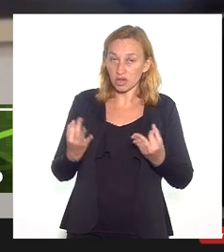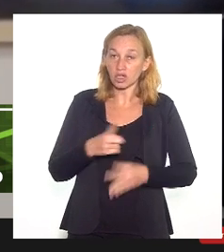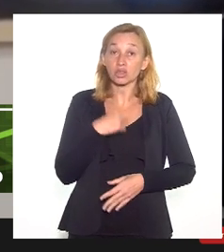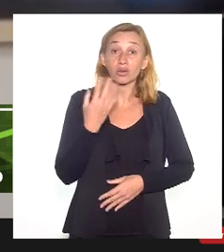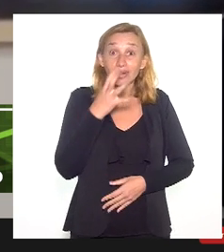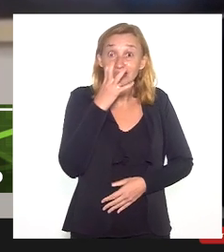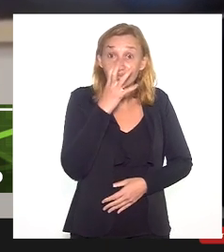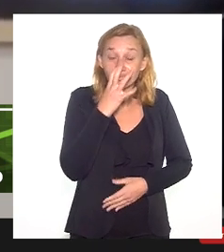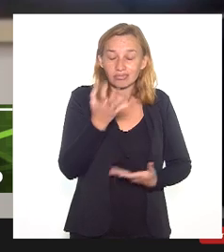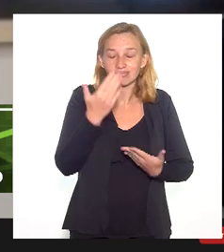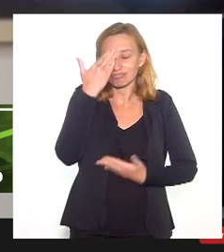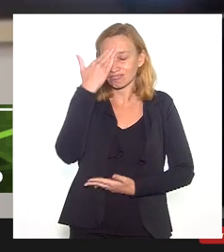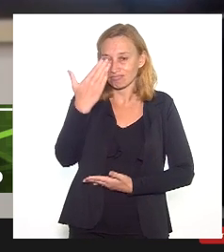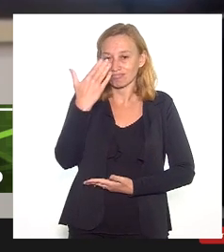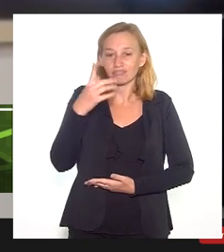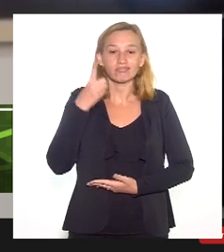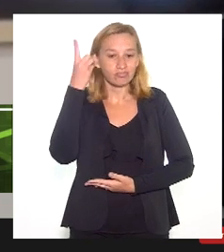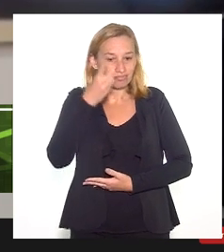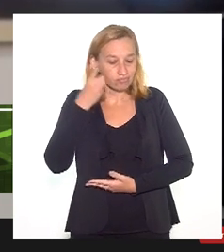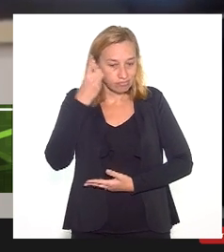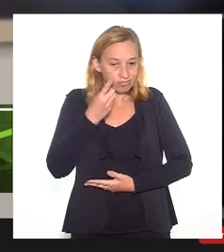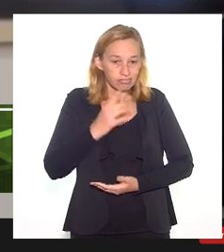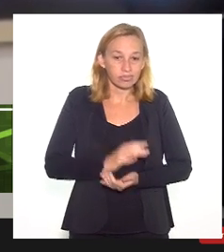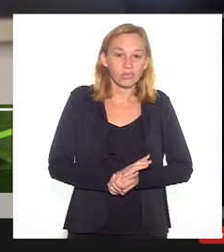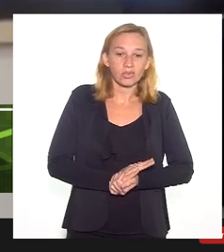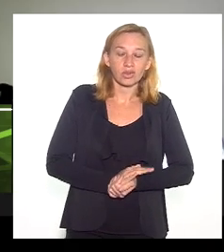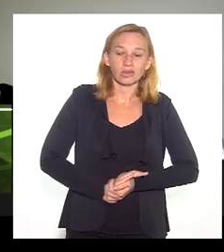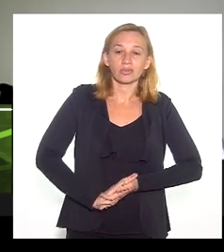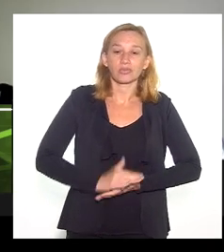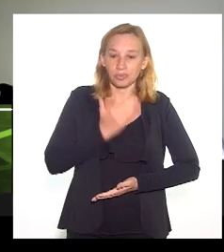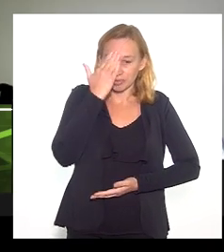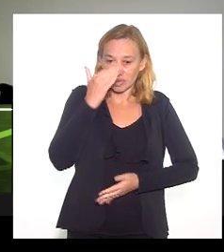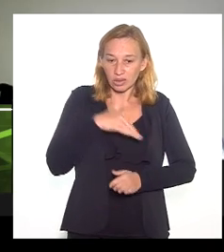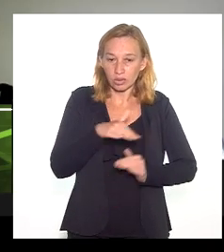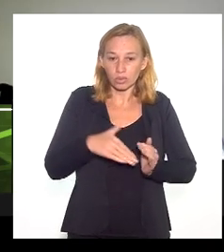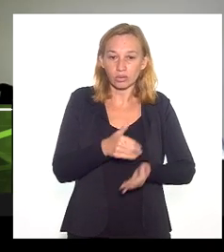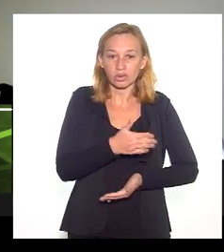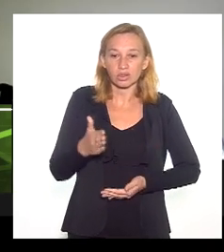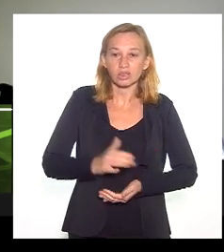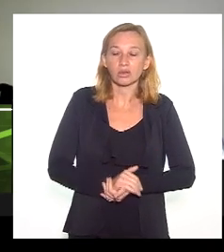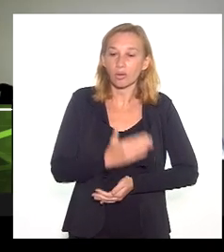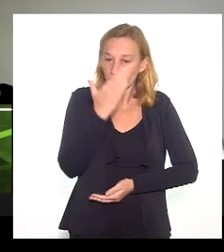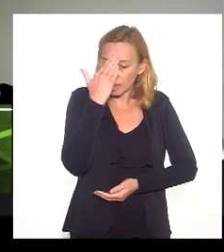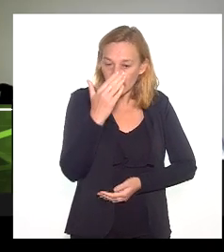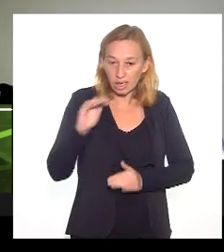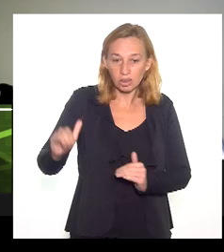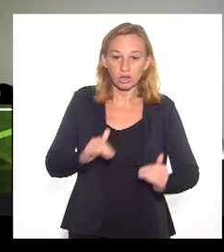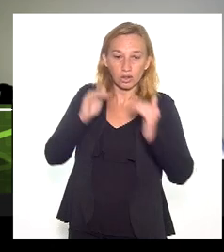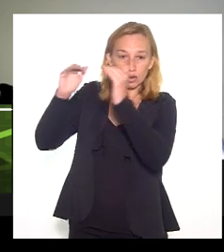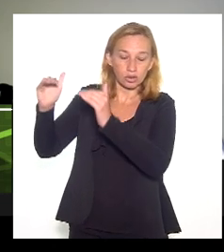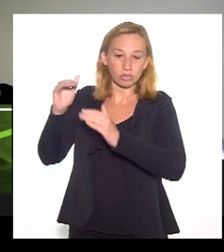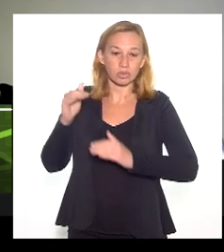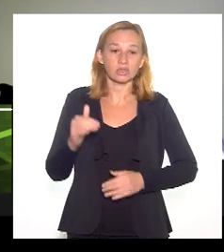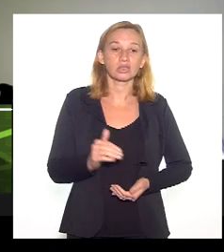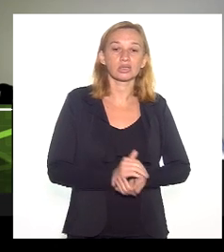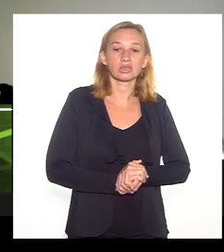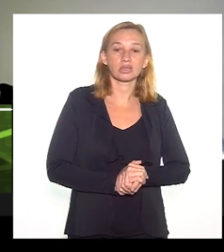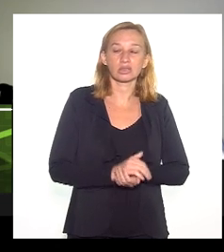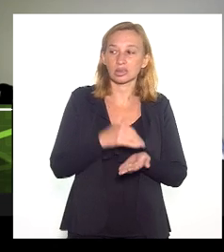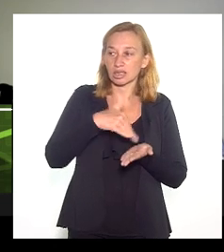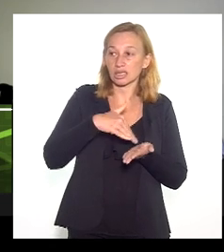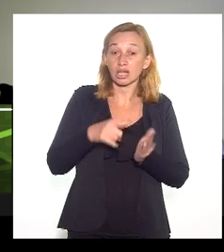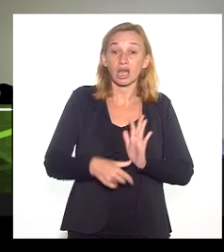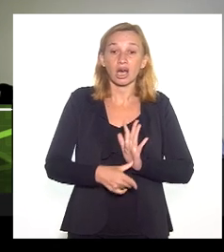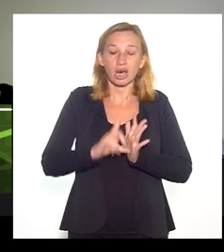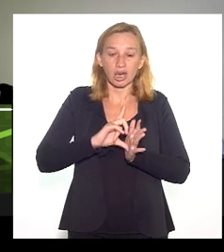adivinhamos. Muito obrigado, deputados, muito obrigado a todos. Obrigado, subsecretário. Antes de passar ao reitor